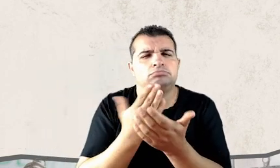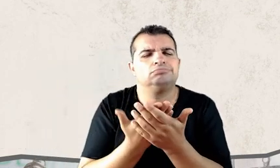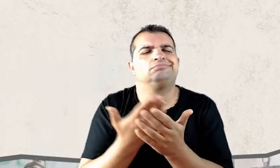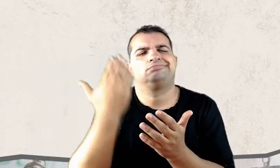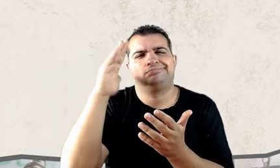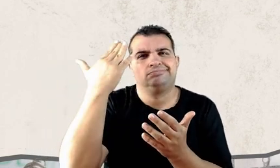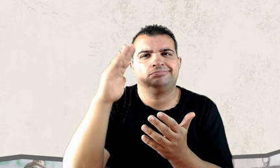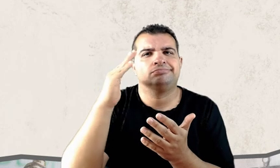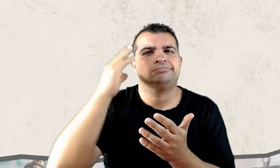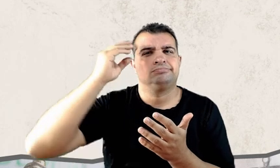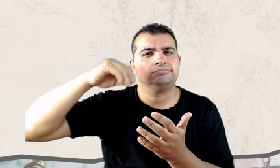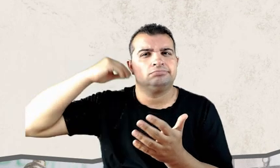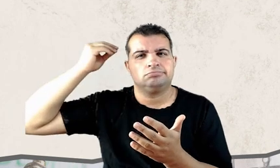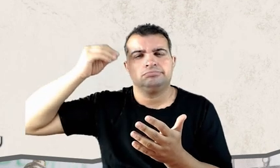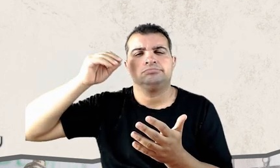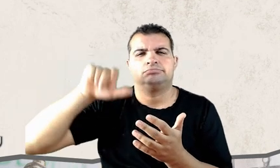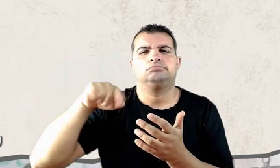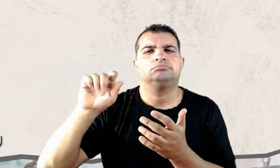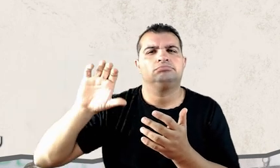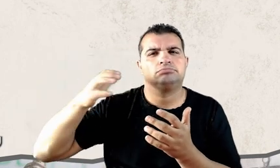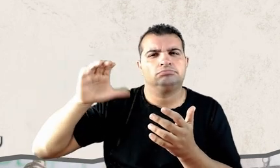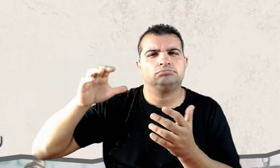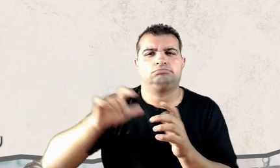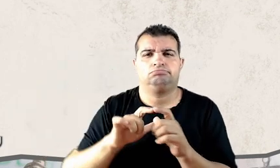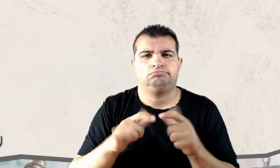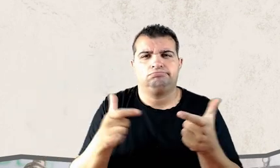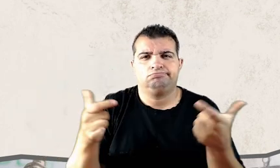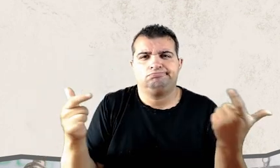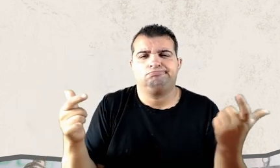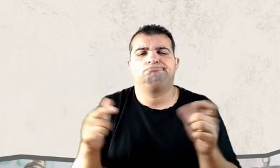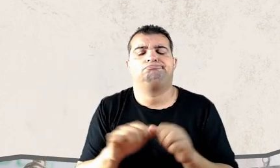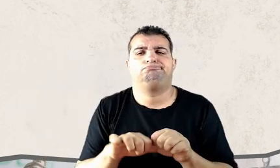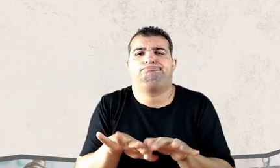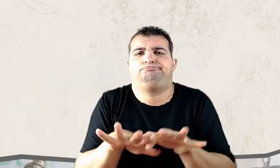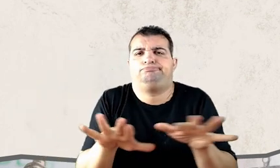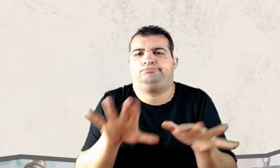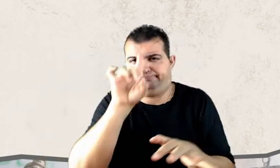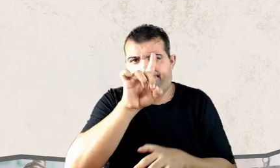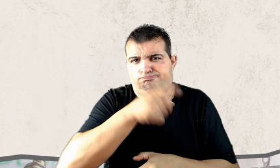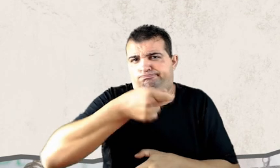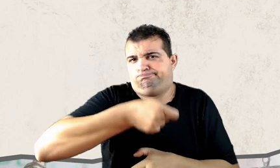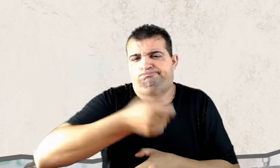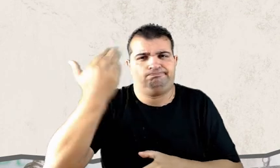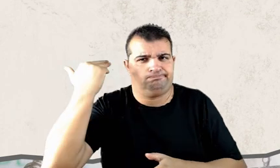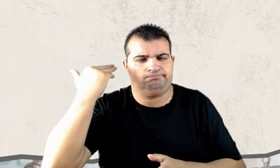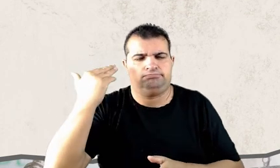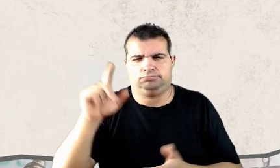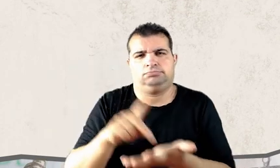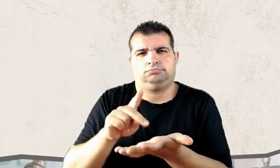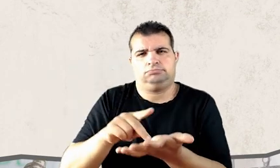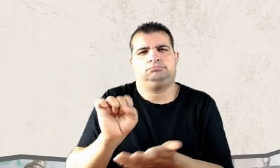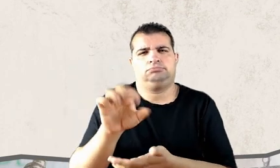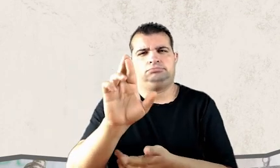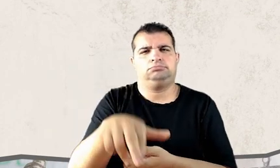interpretações de que a psicologia foi uma ciência que cresceu e se ampliou na ditadura. Isso